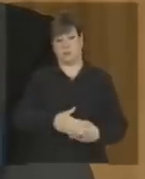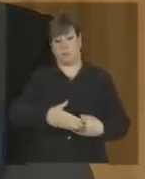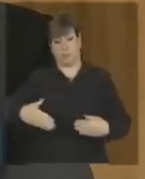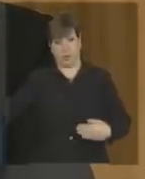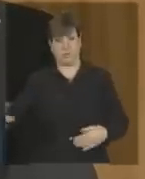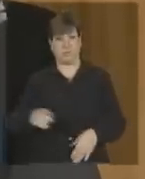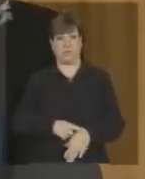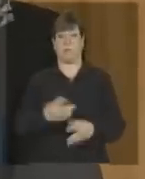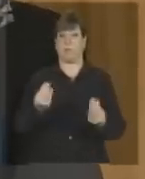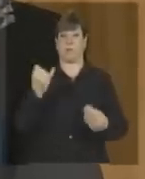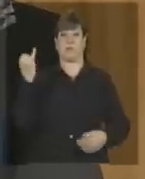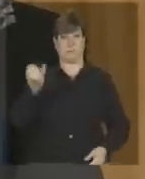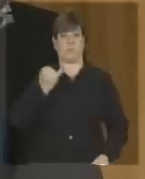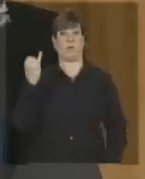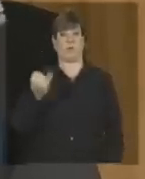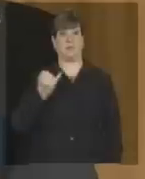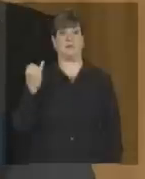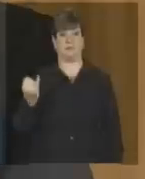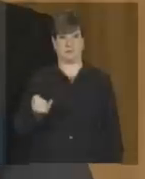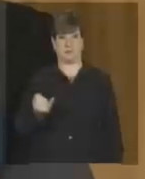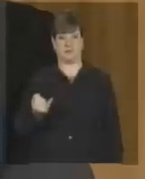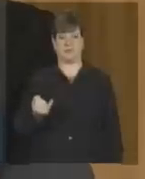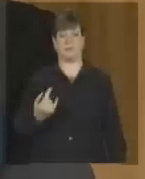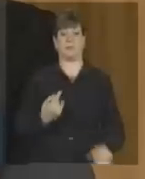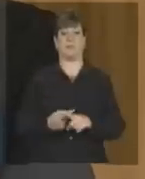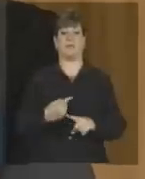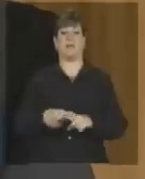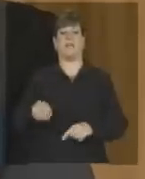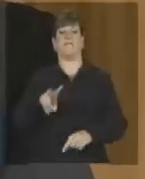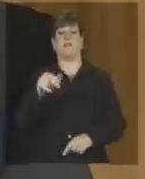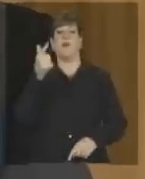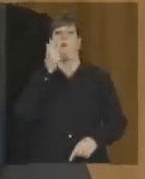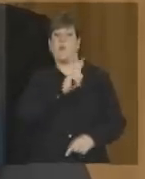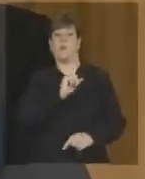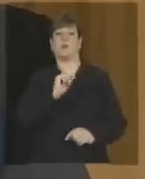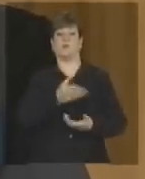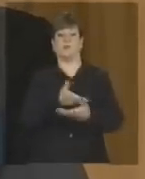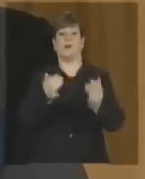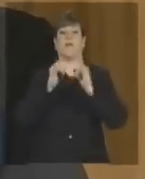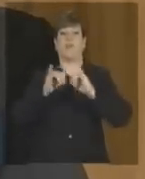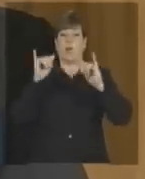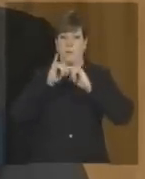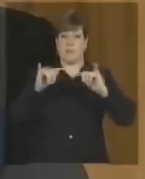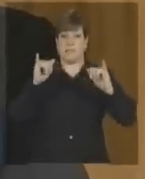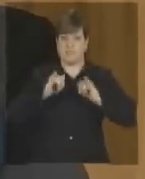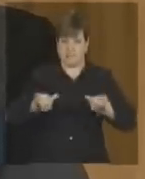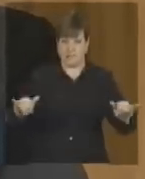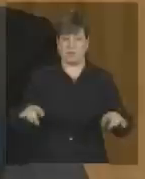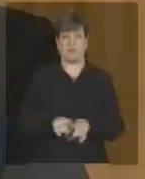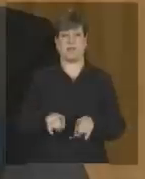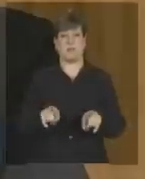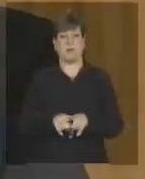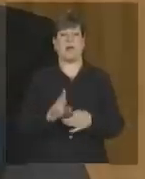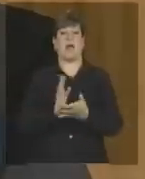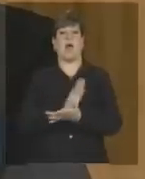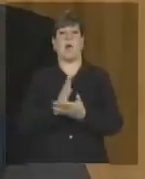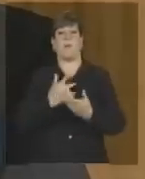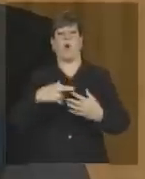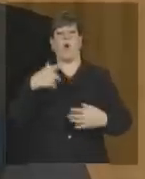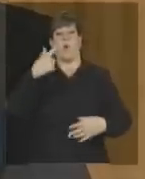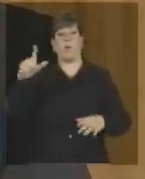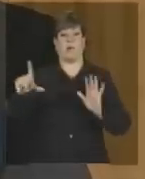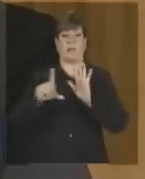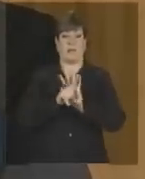temporada, que será muito importante, porque vai dar acesso à informação, e também algumas das outras leis,